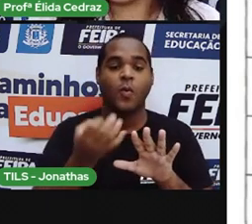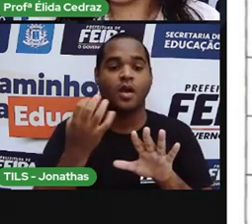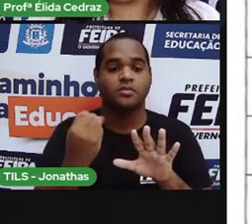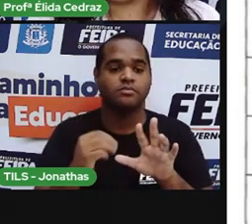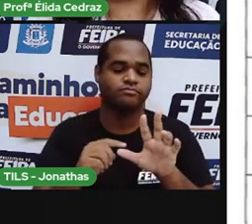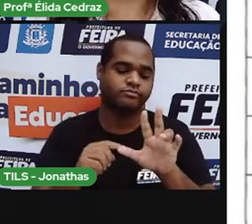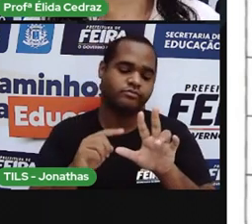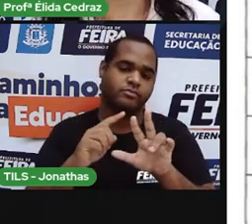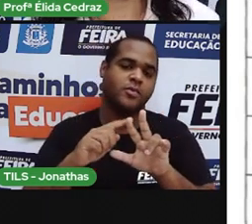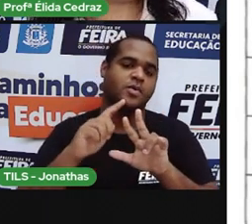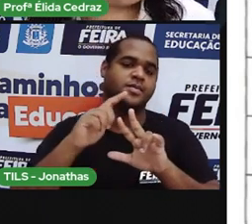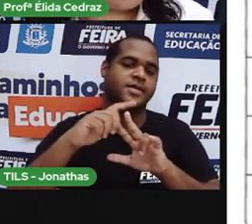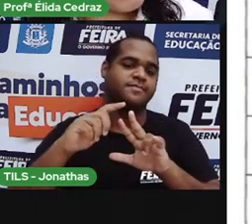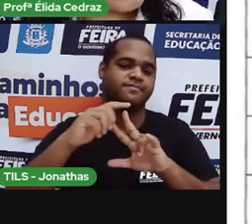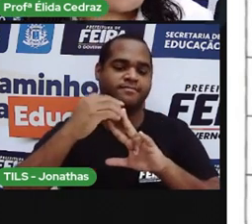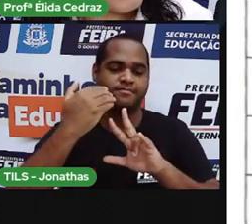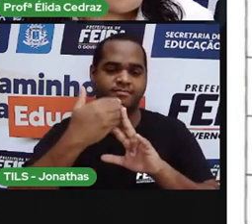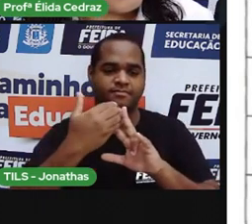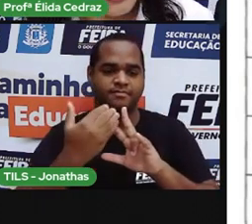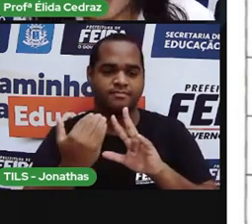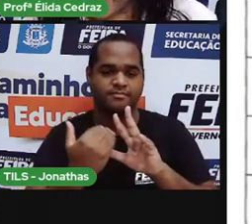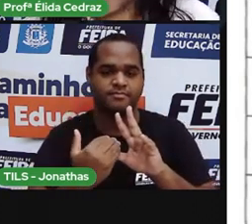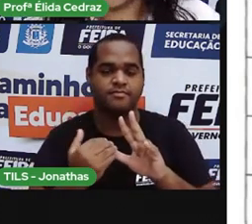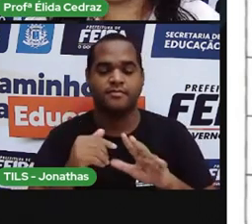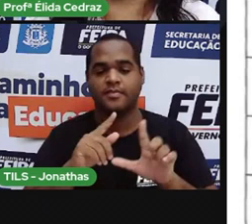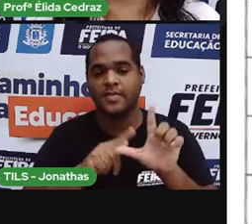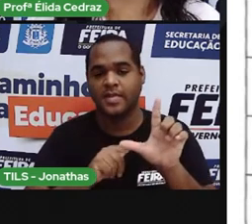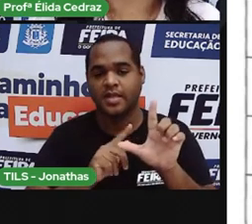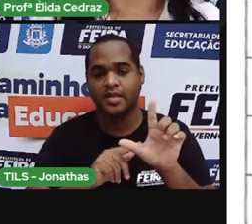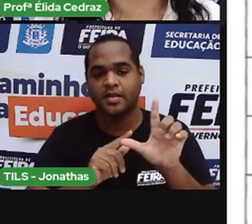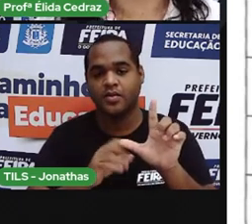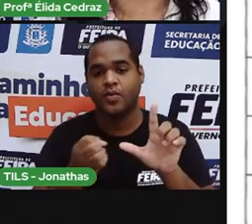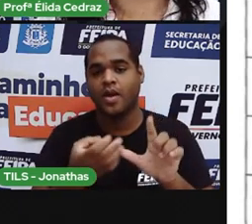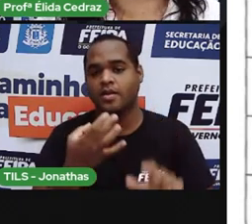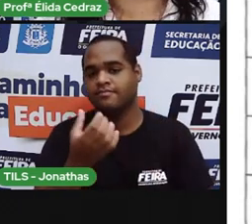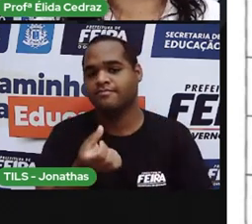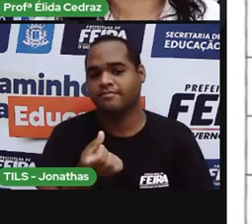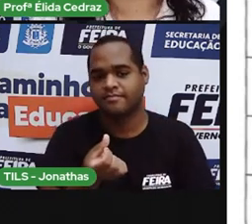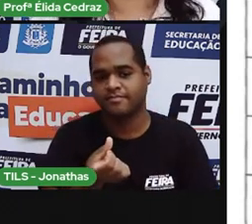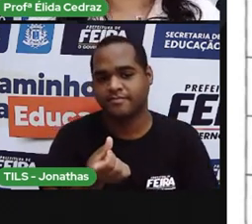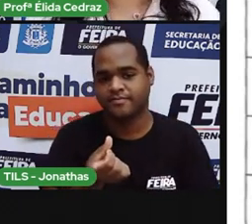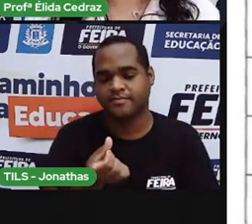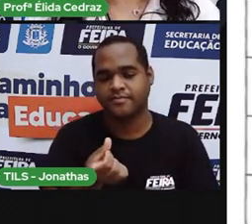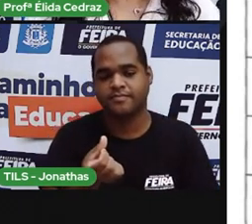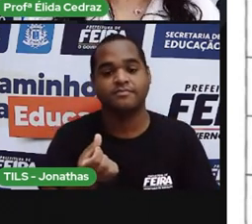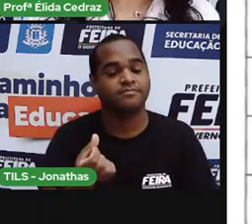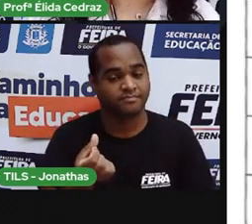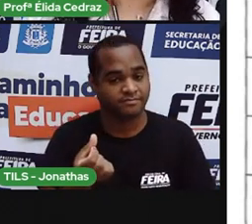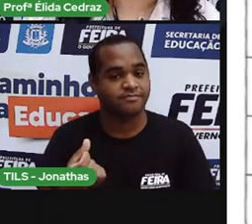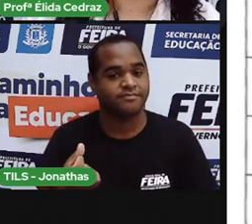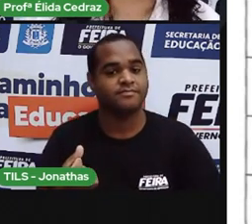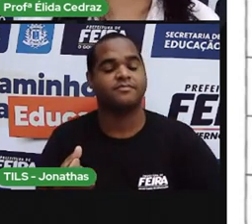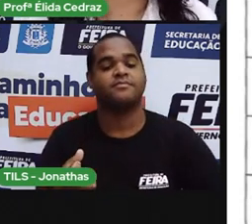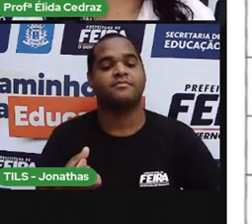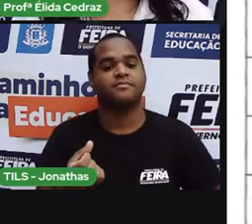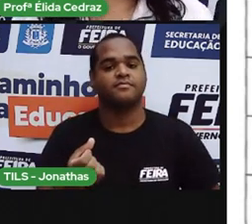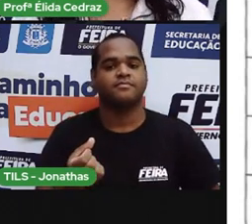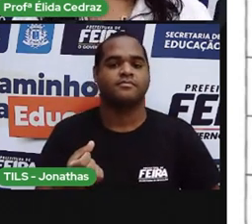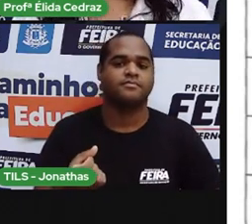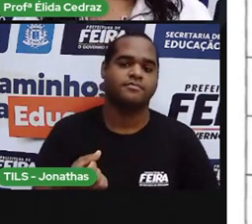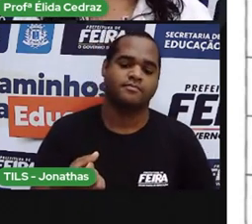Três sílabas e quantas letrinhas? Isso mesmo. E agora a